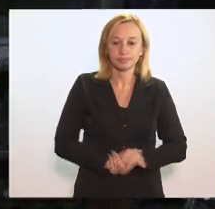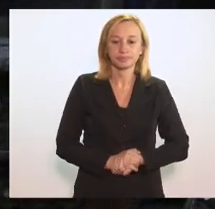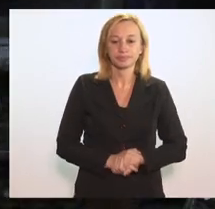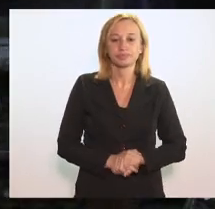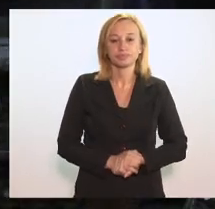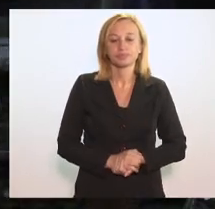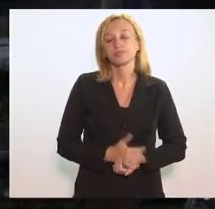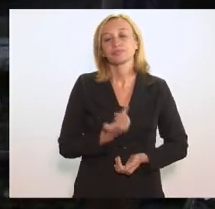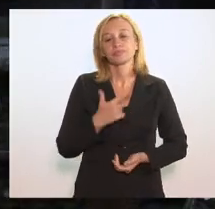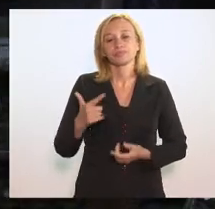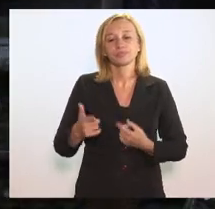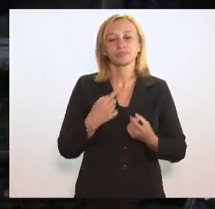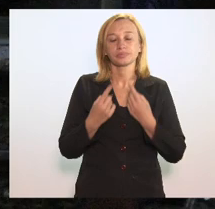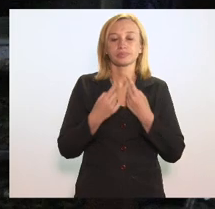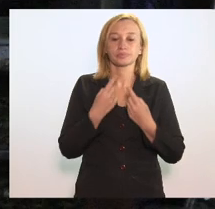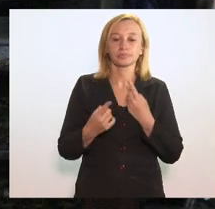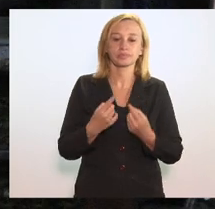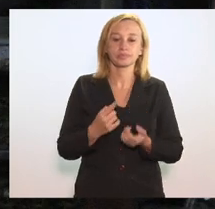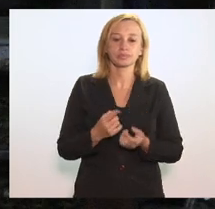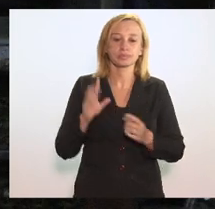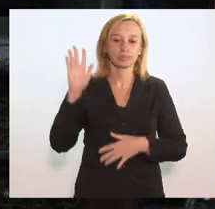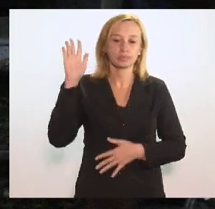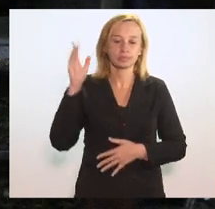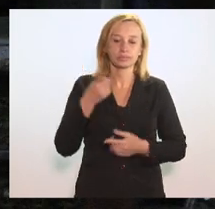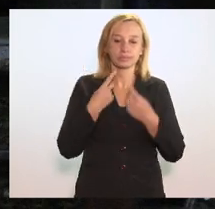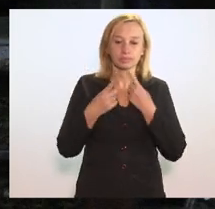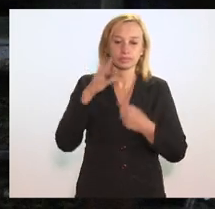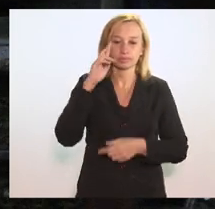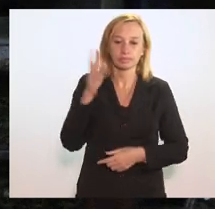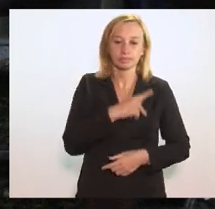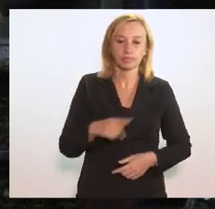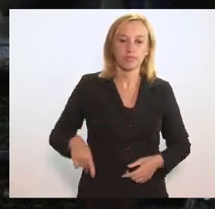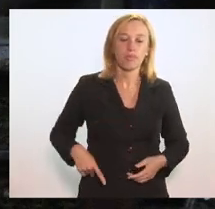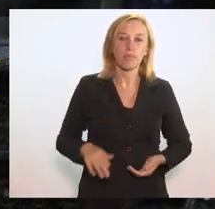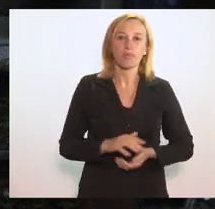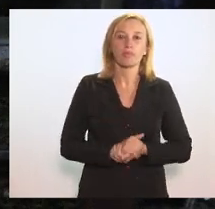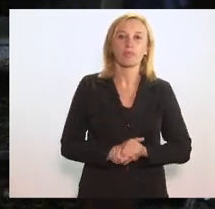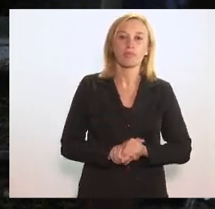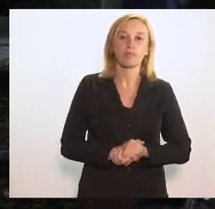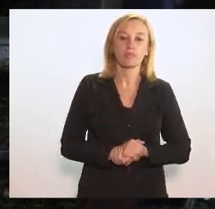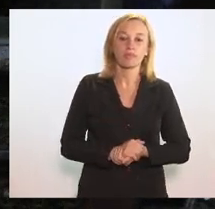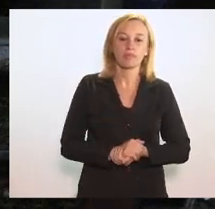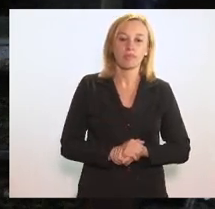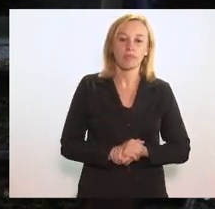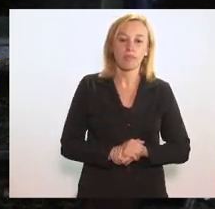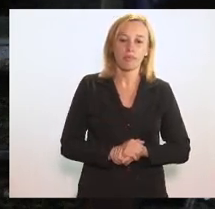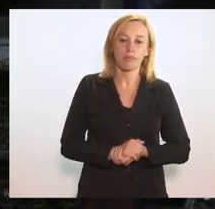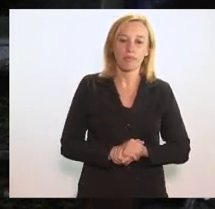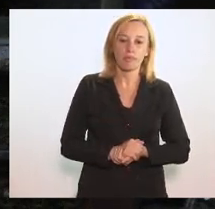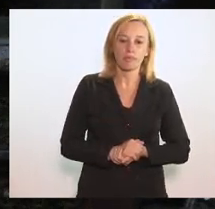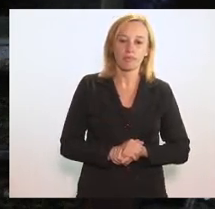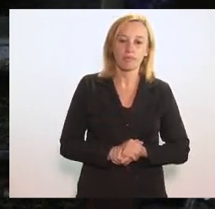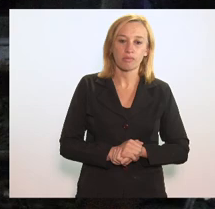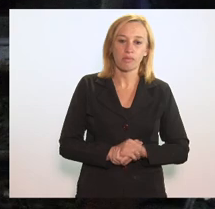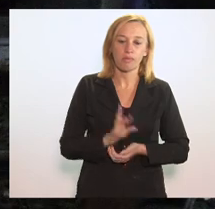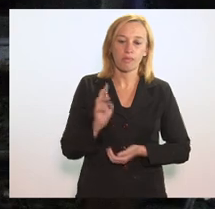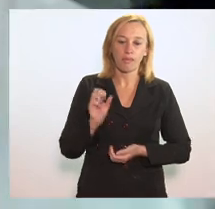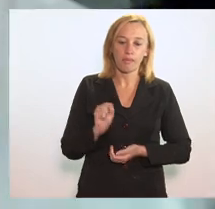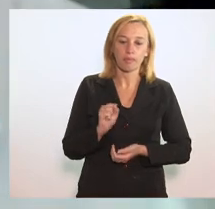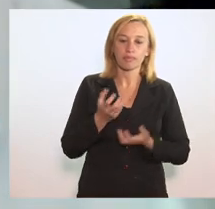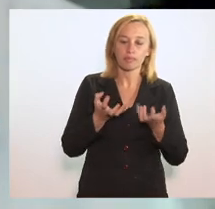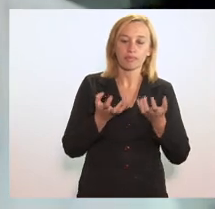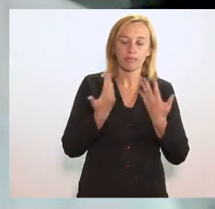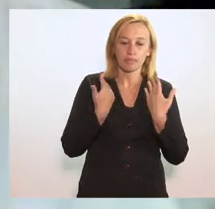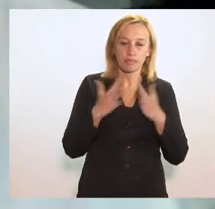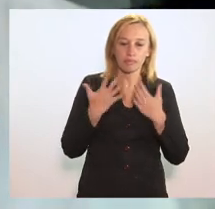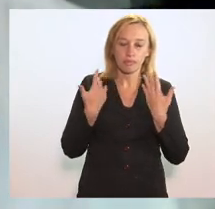Não havendo quem queira discutir, encerrada a discussão. Para discutir, presidente. Deputado Rubem Bontempo. Eu queria aqui